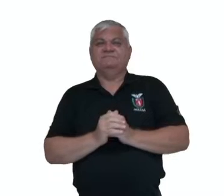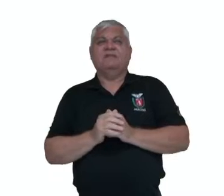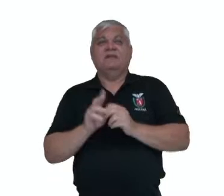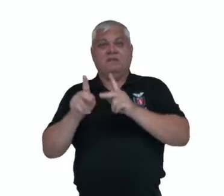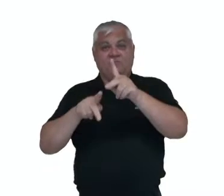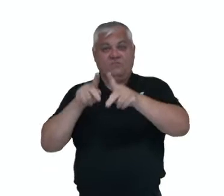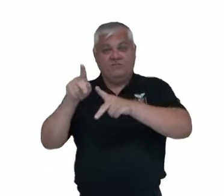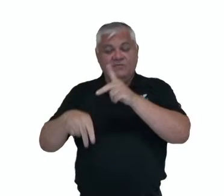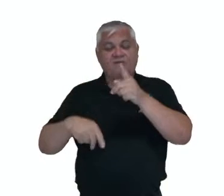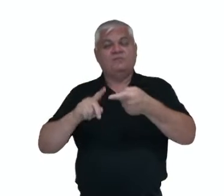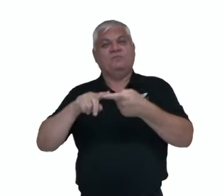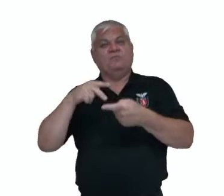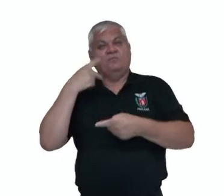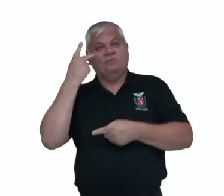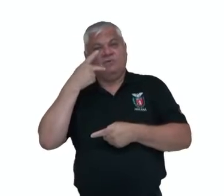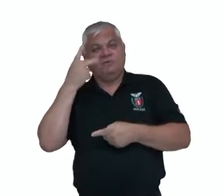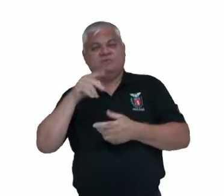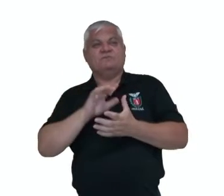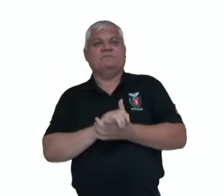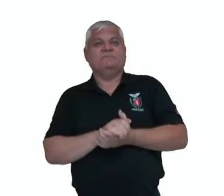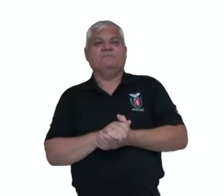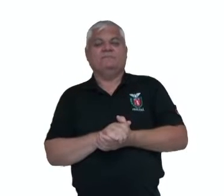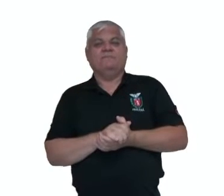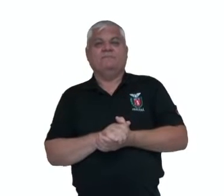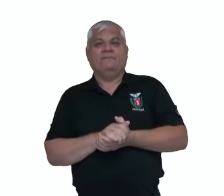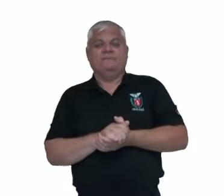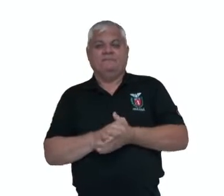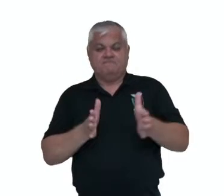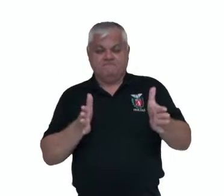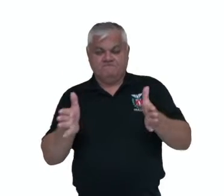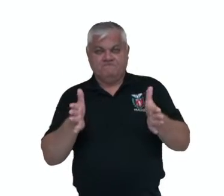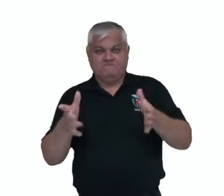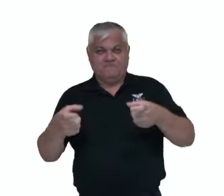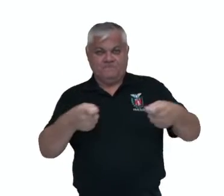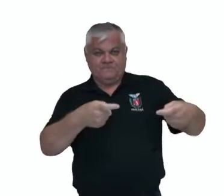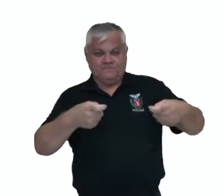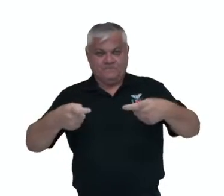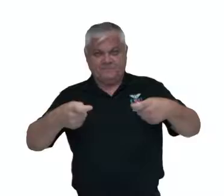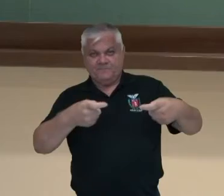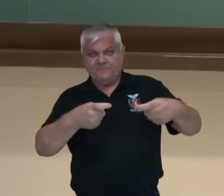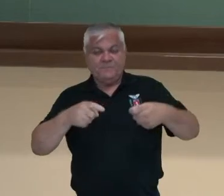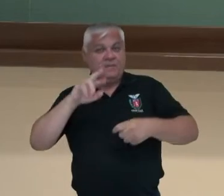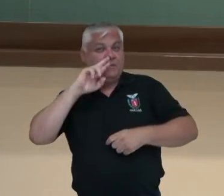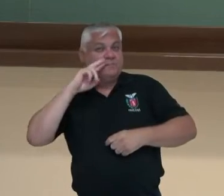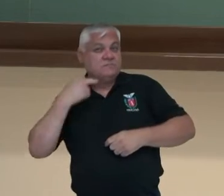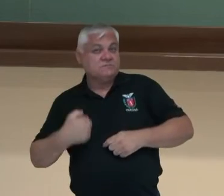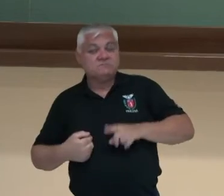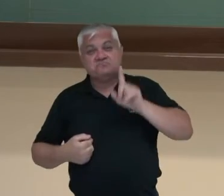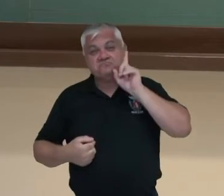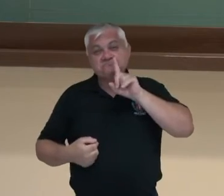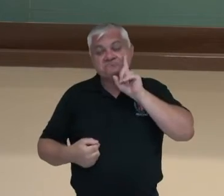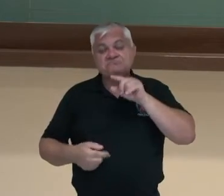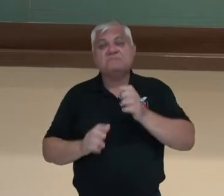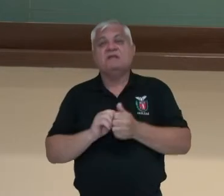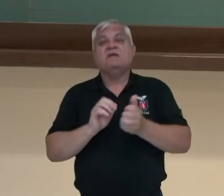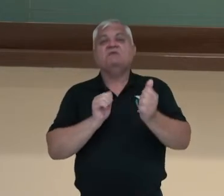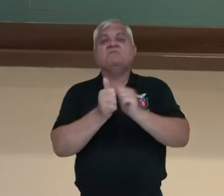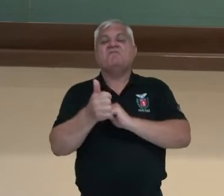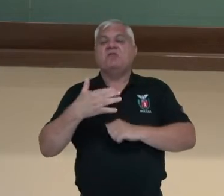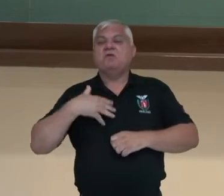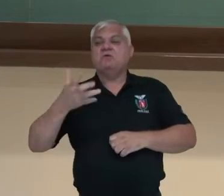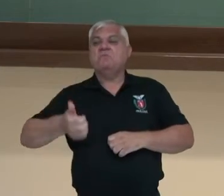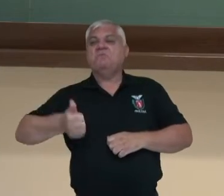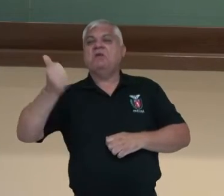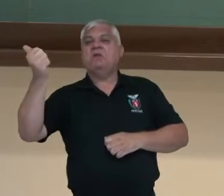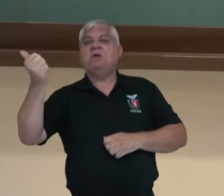ferramentas políticas para o Estado. Então, lá durante a Guerra Fria, o que, que representava? O esporte. Então, falava, ah, não, eu sou melhor. A